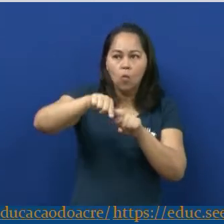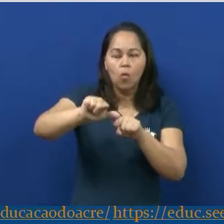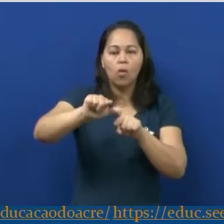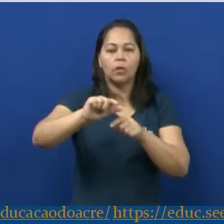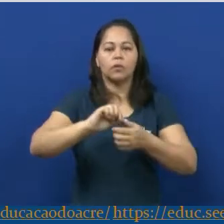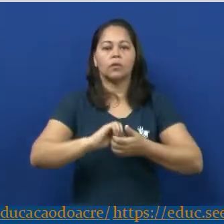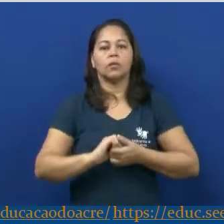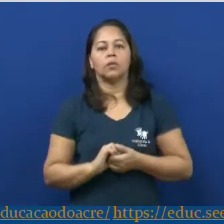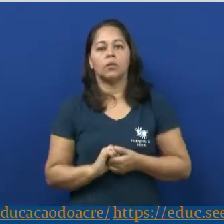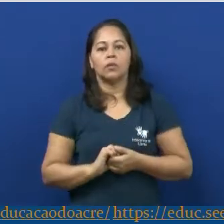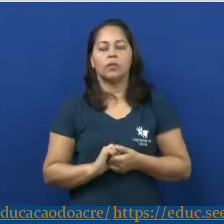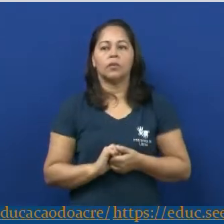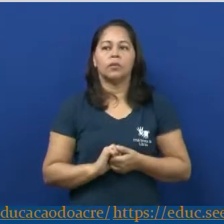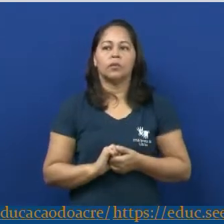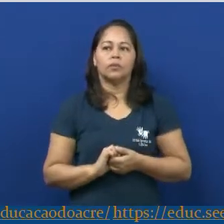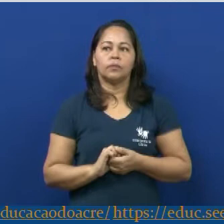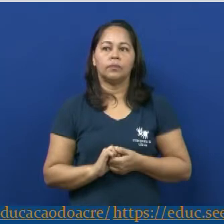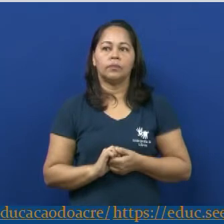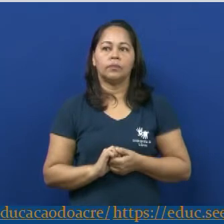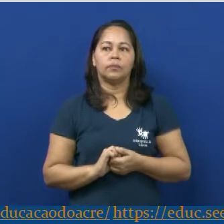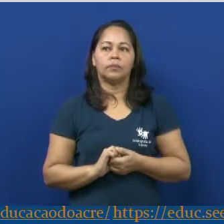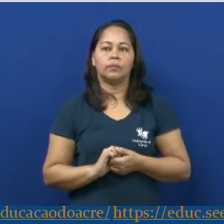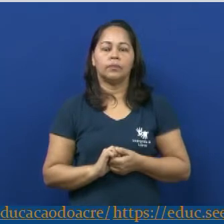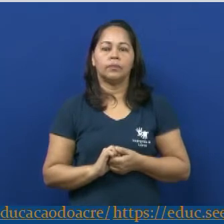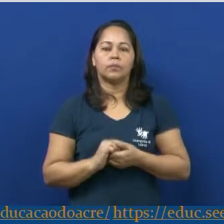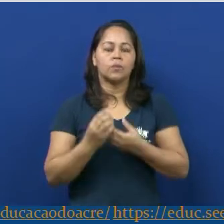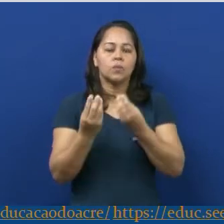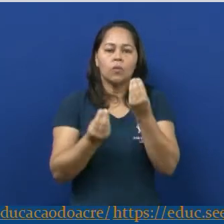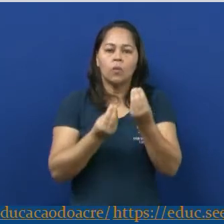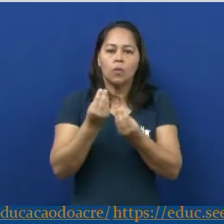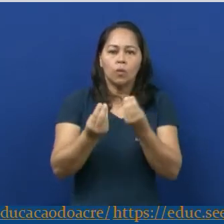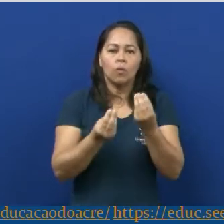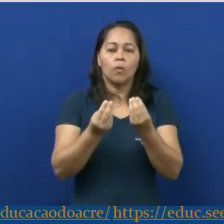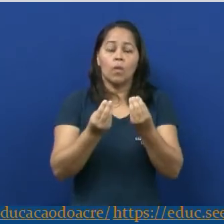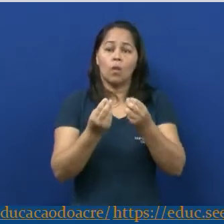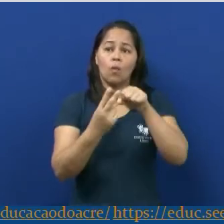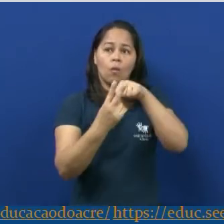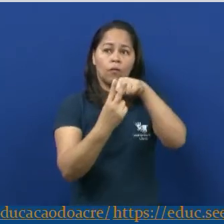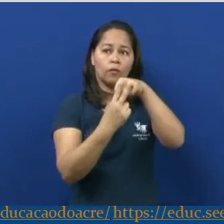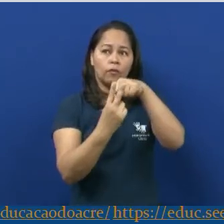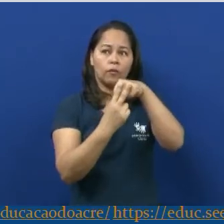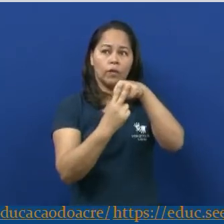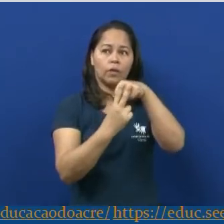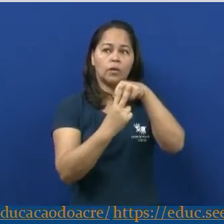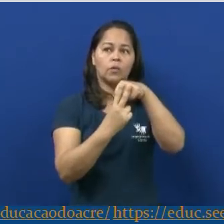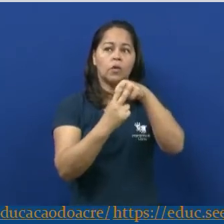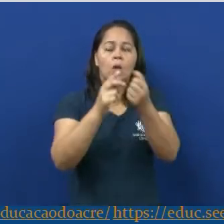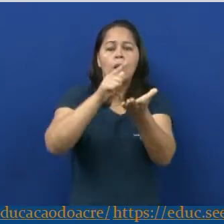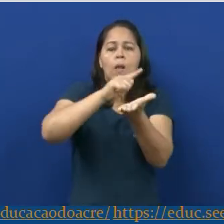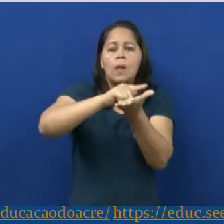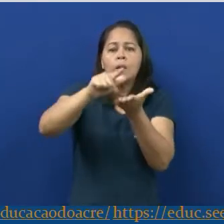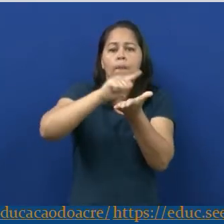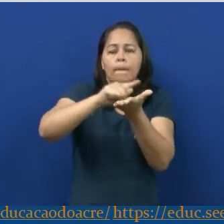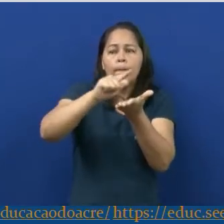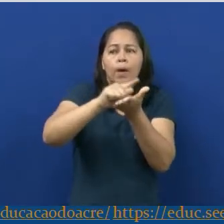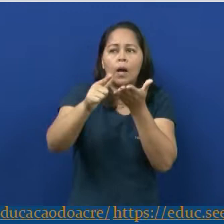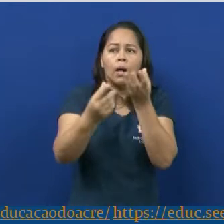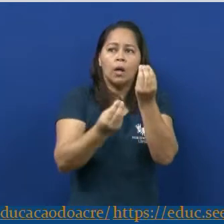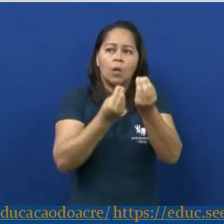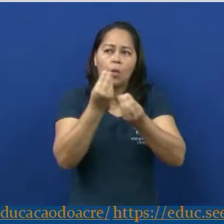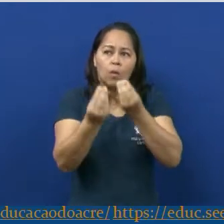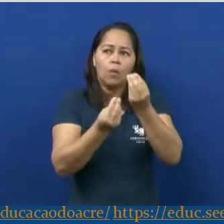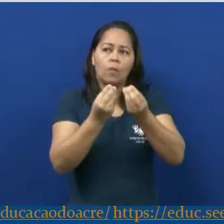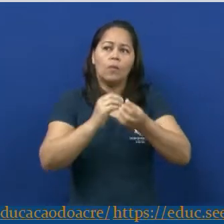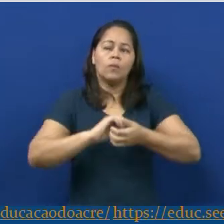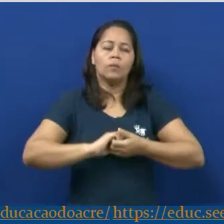exemplos ali olha de regular verbs o verbo clean que é o verbo limpar para eu colocar ele no